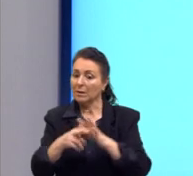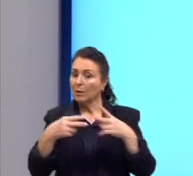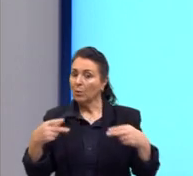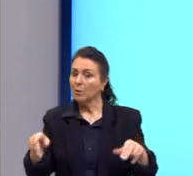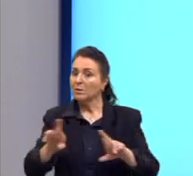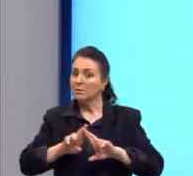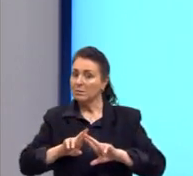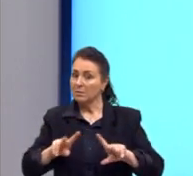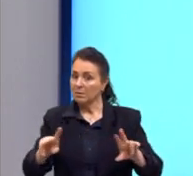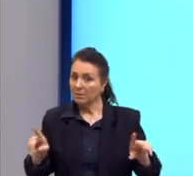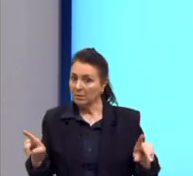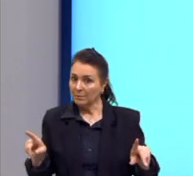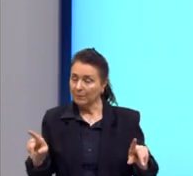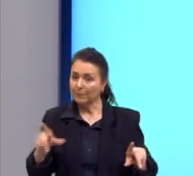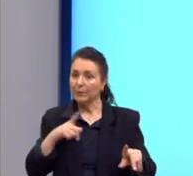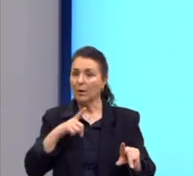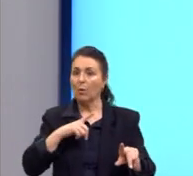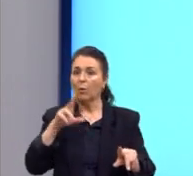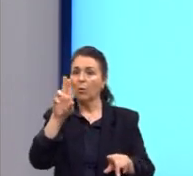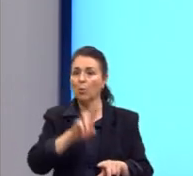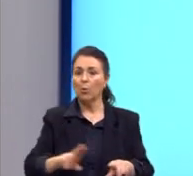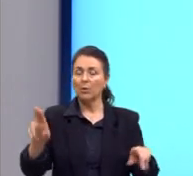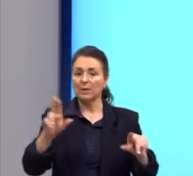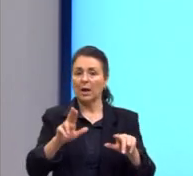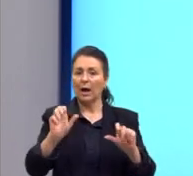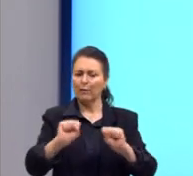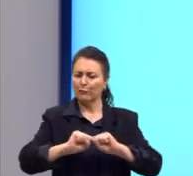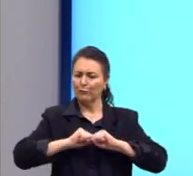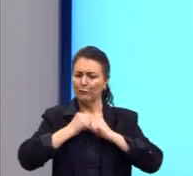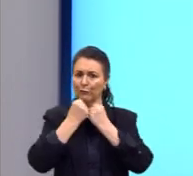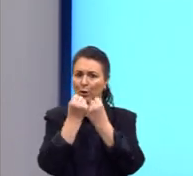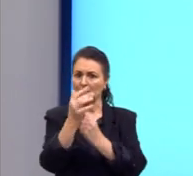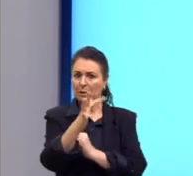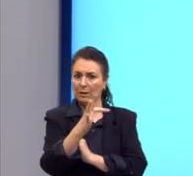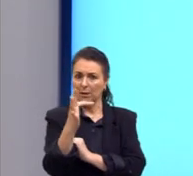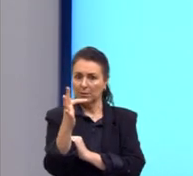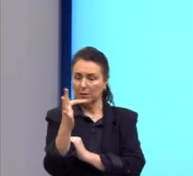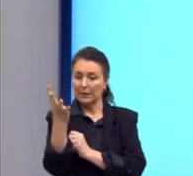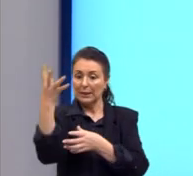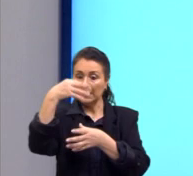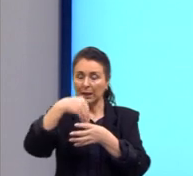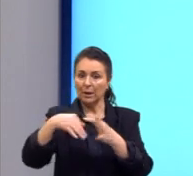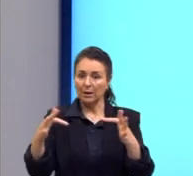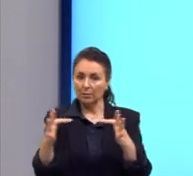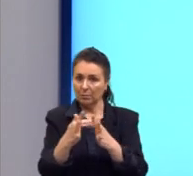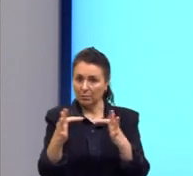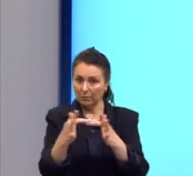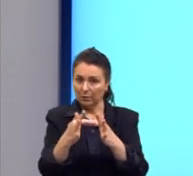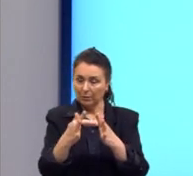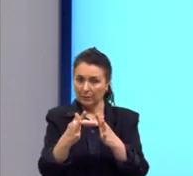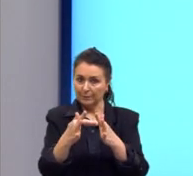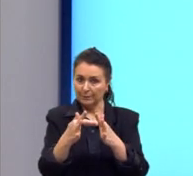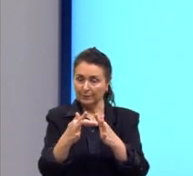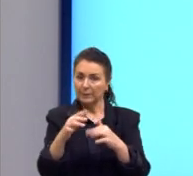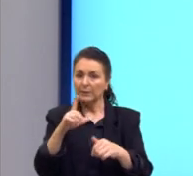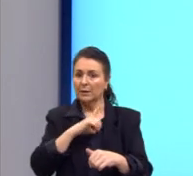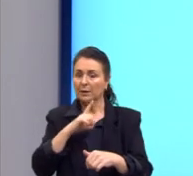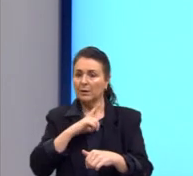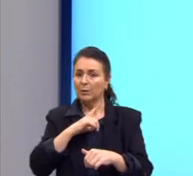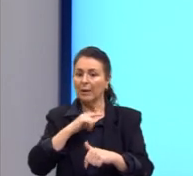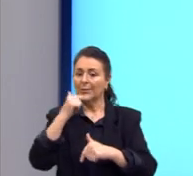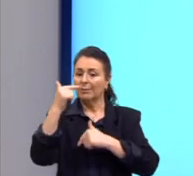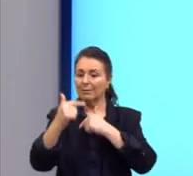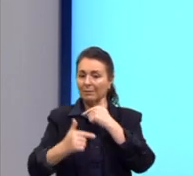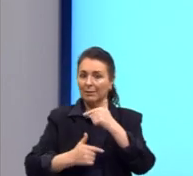bom então né se eu pegar essa força aqui e colocar dentro desta fórmula no lugar do F eu vou ter o que